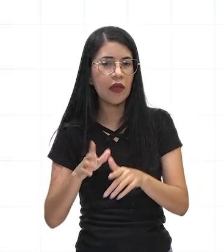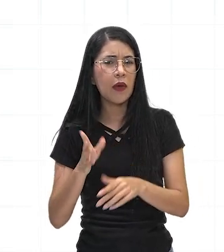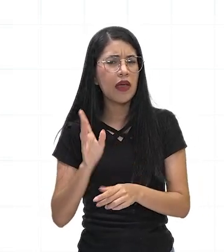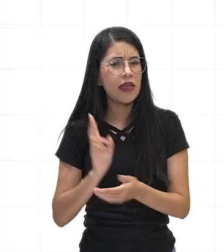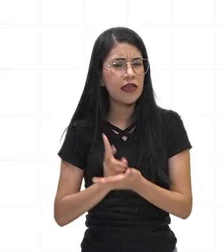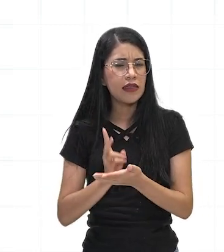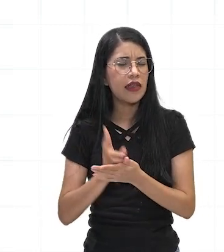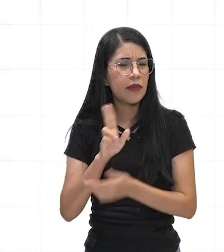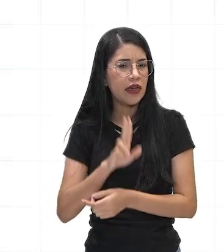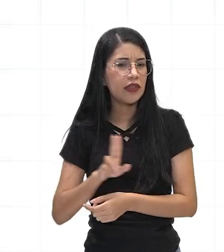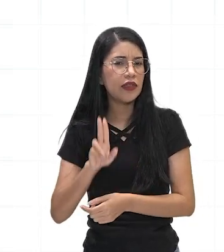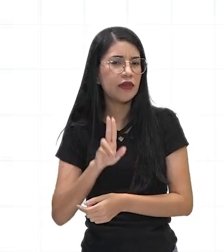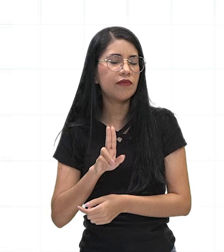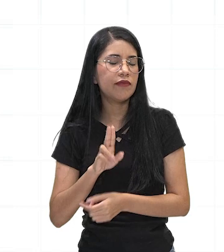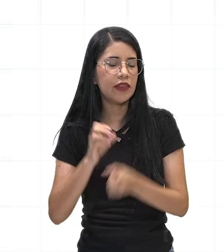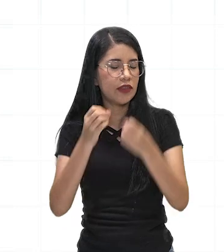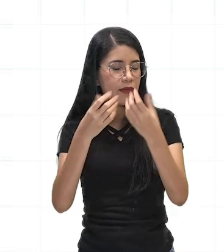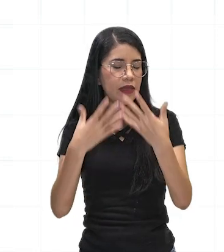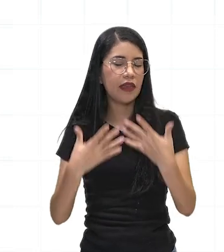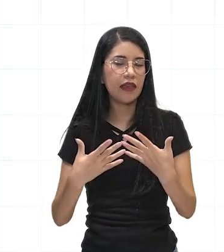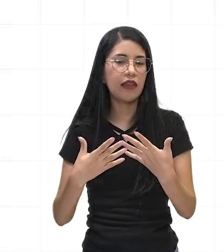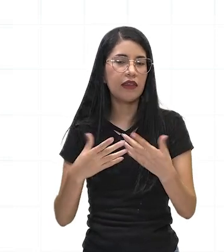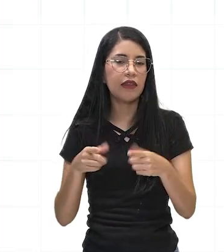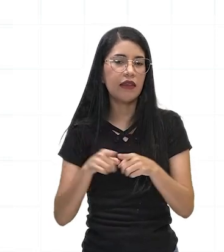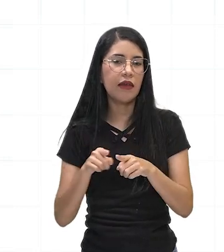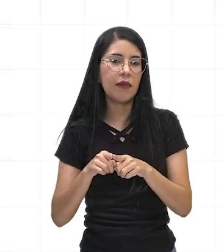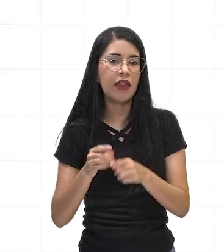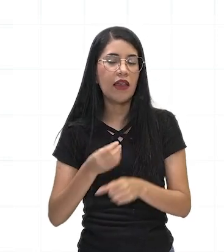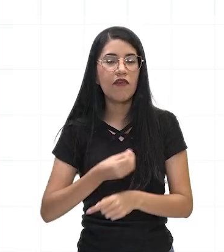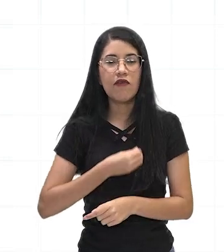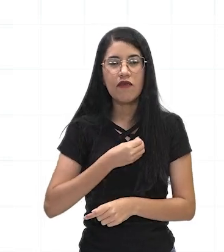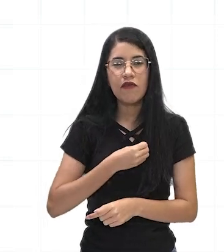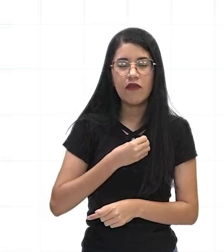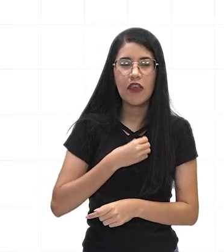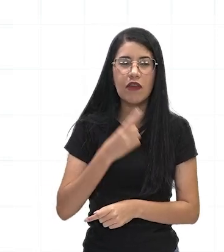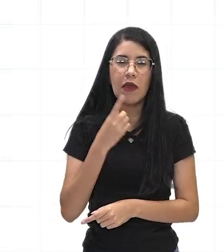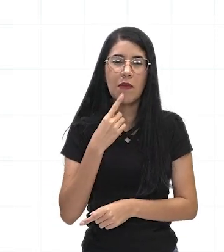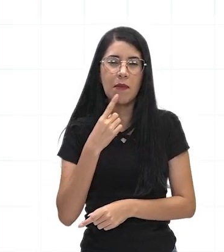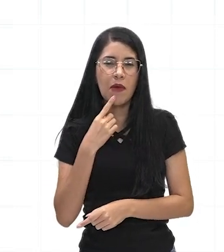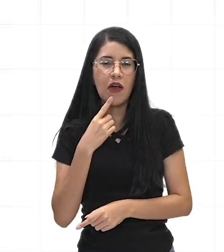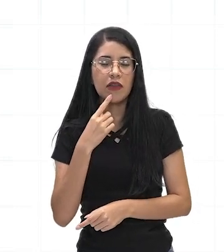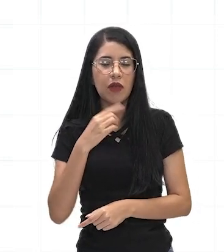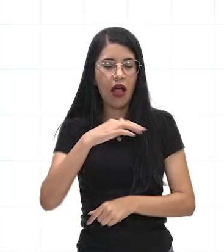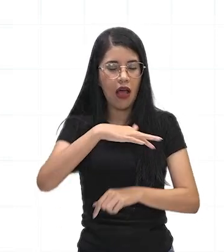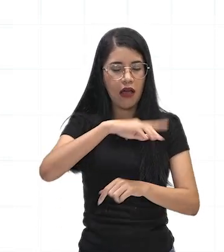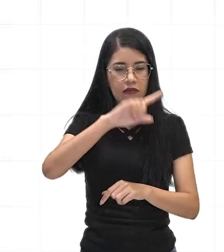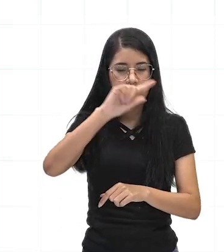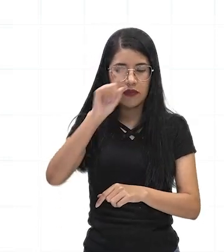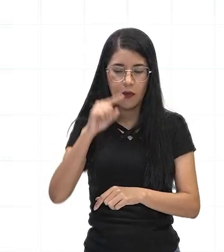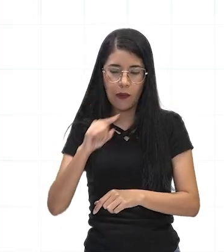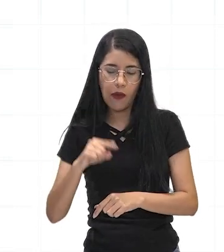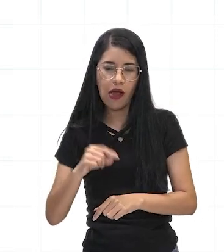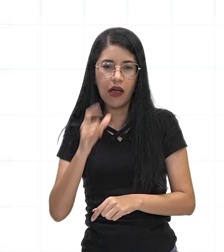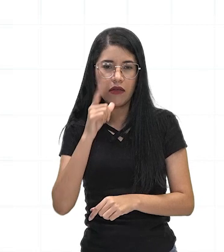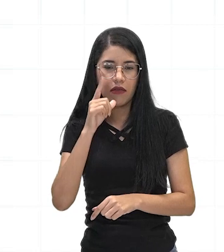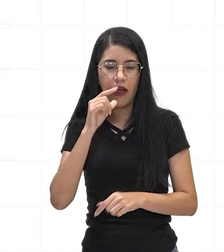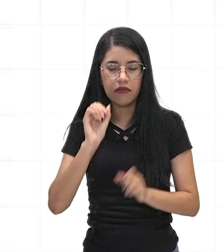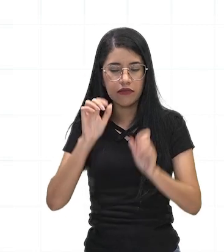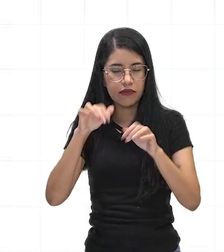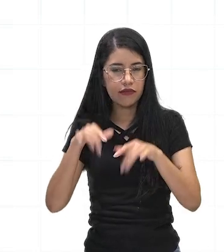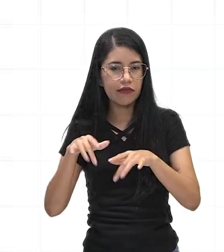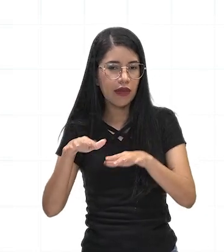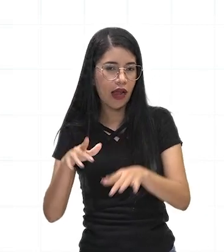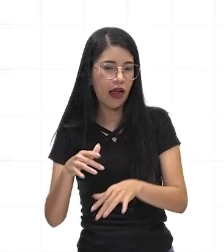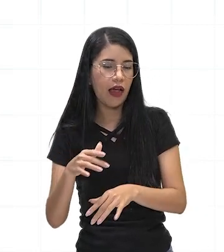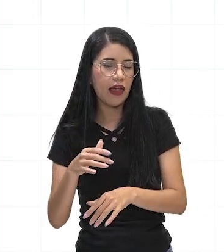vai estudar sobre a ocorrência das marés. E quem vive ali naquelas regiões próximas, né, ao litoral, onde nós temos o mar,